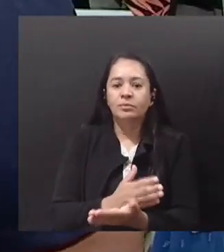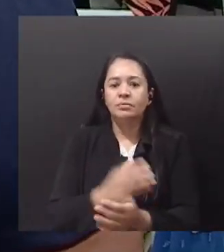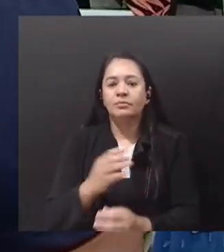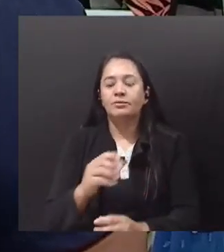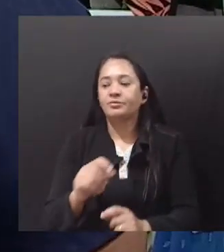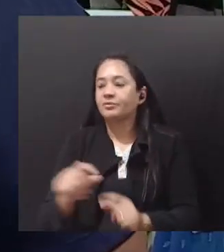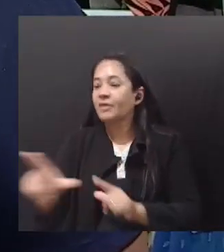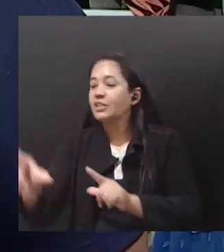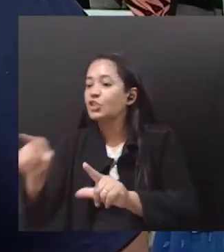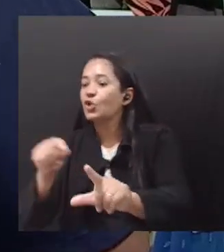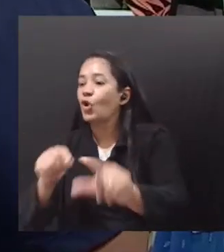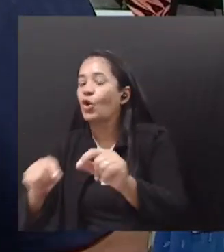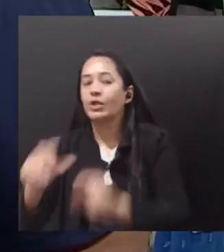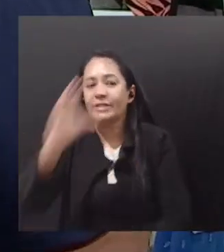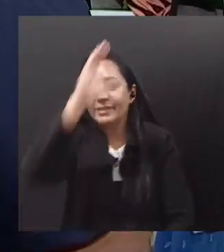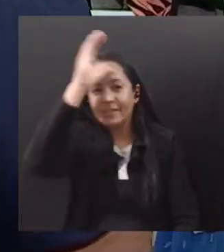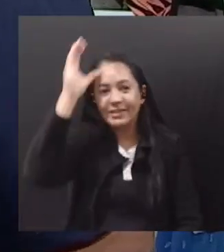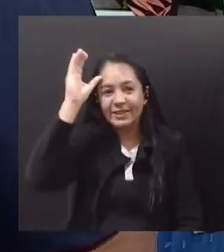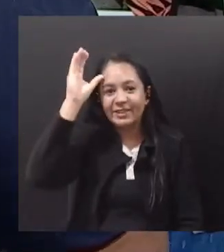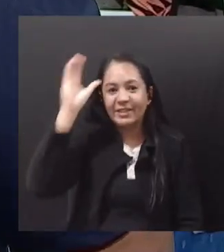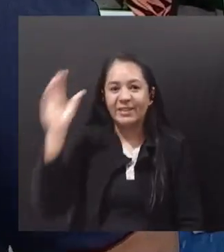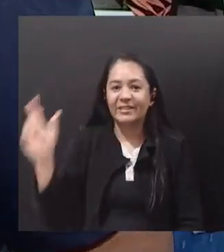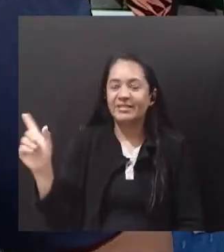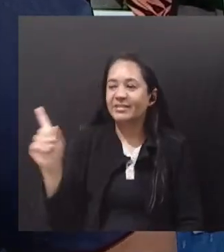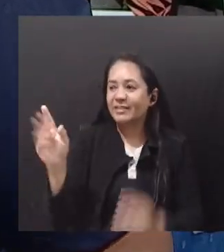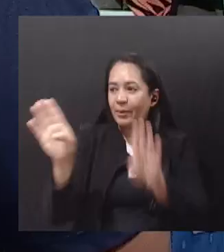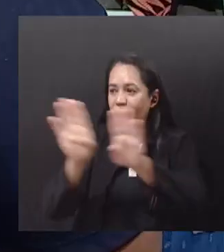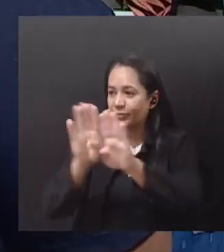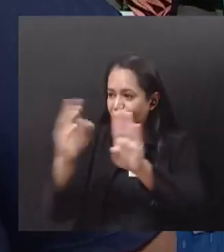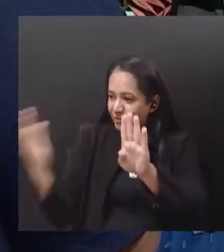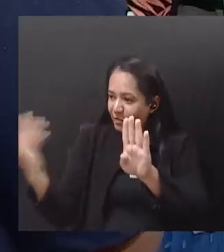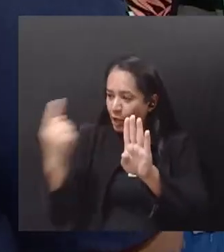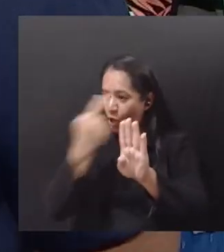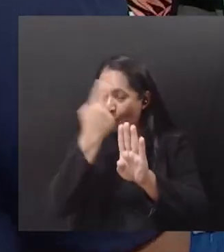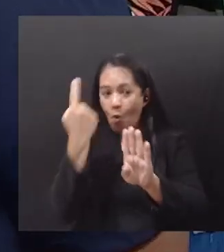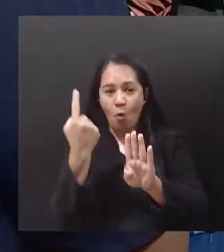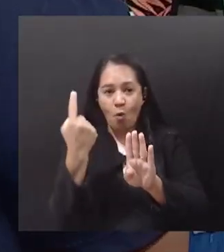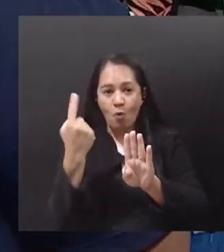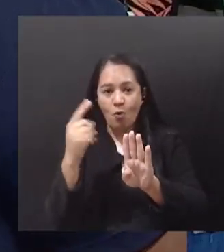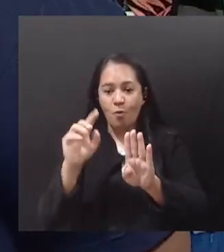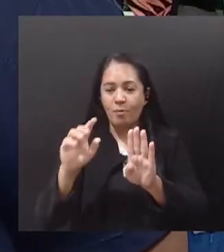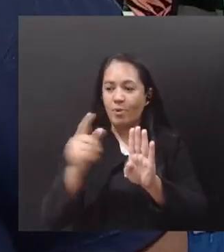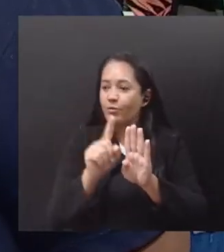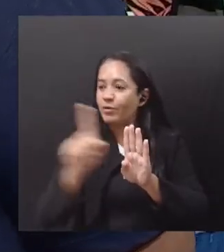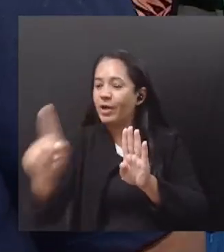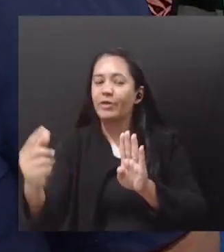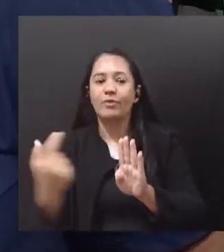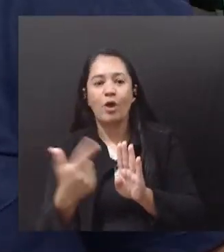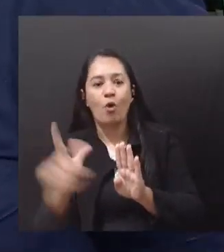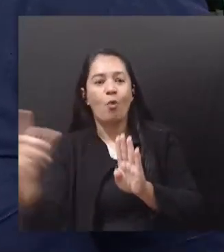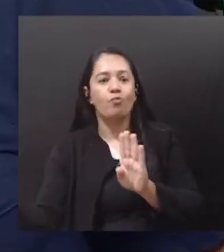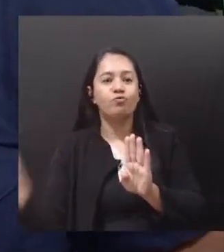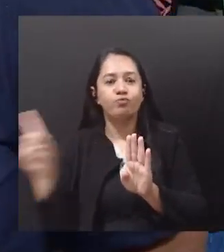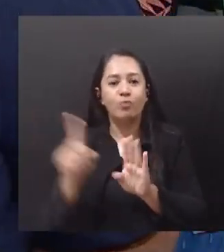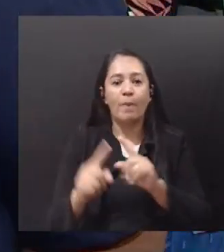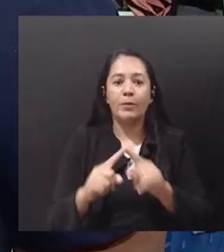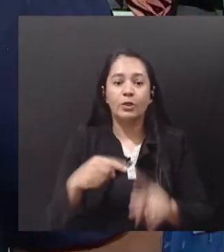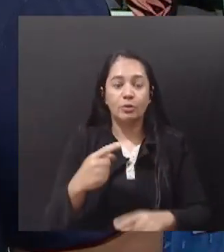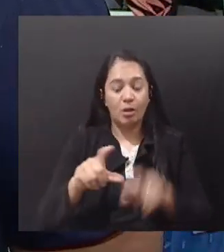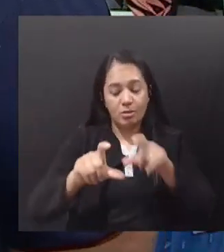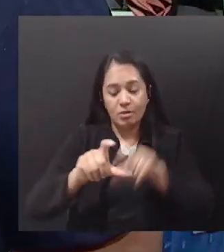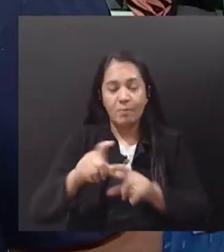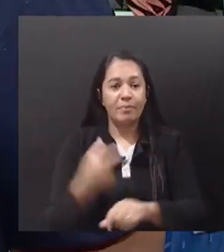por vez, aí vinha no bazar com a portinha fechada para poder também arrecadar os recursos, porque a gente dependia também, né? Então